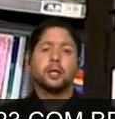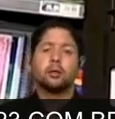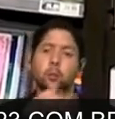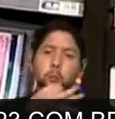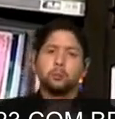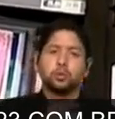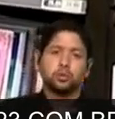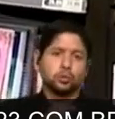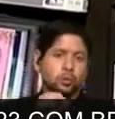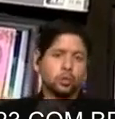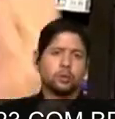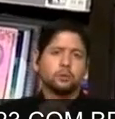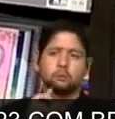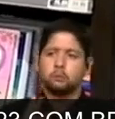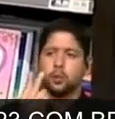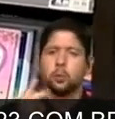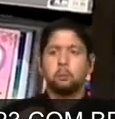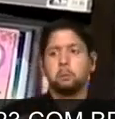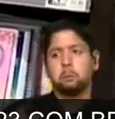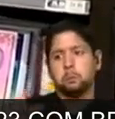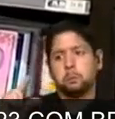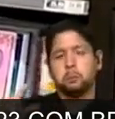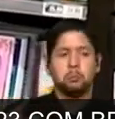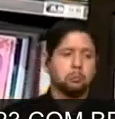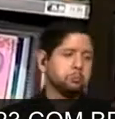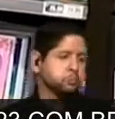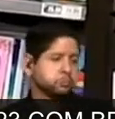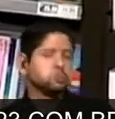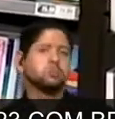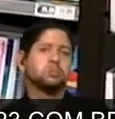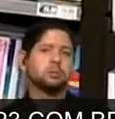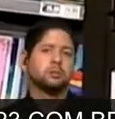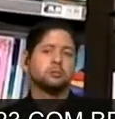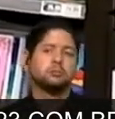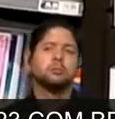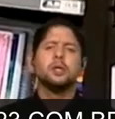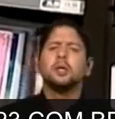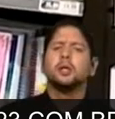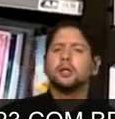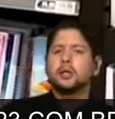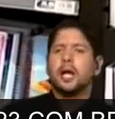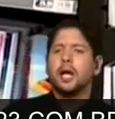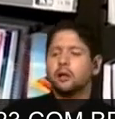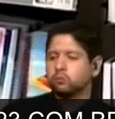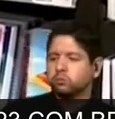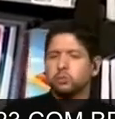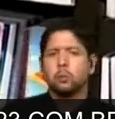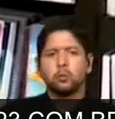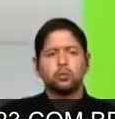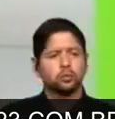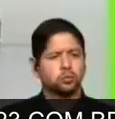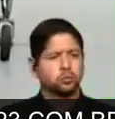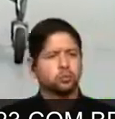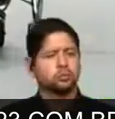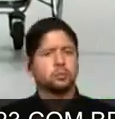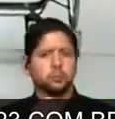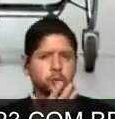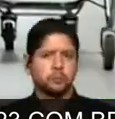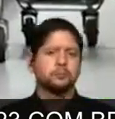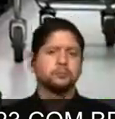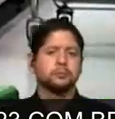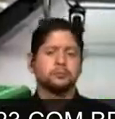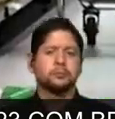de comprar com valor mais alto, no valor mais baixo, de forma que ele consiga levar produtos de qualidade. Mas além